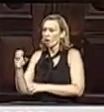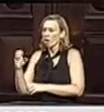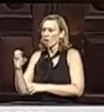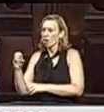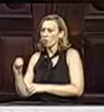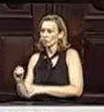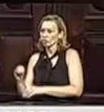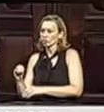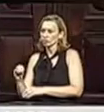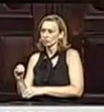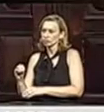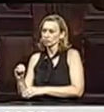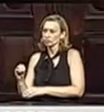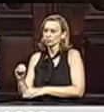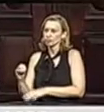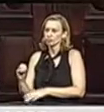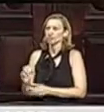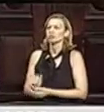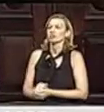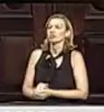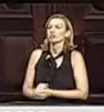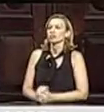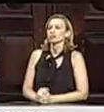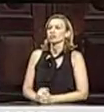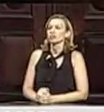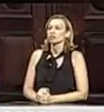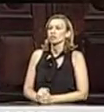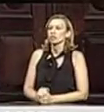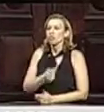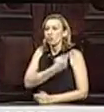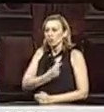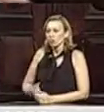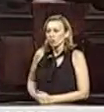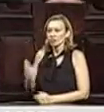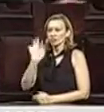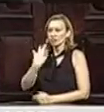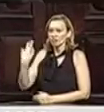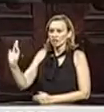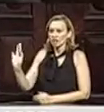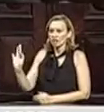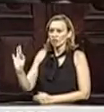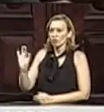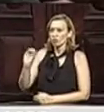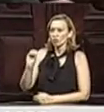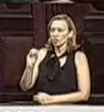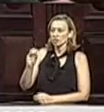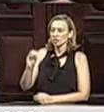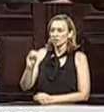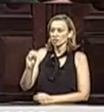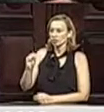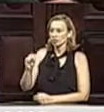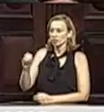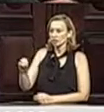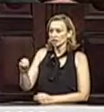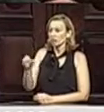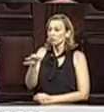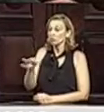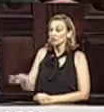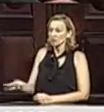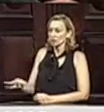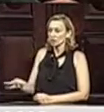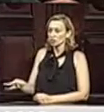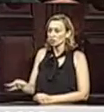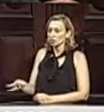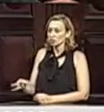de prospecção, abater os custos, o governo federal vai ficar com 80% do lucro do óleo e ela